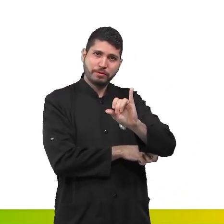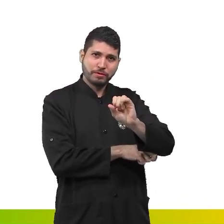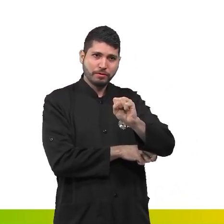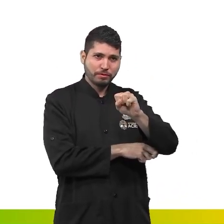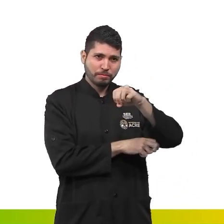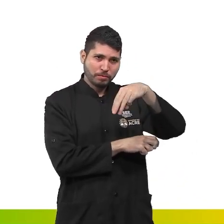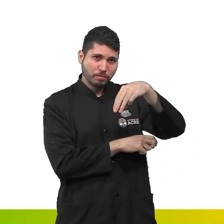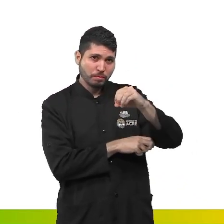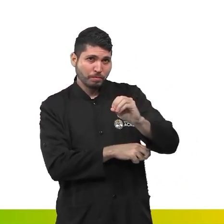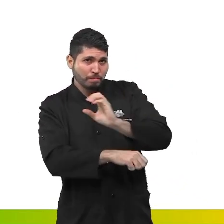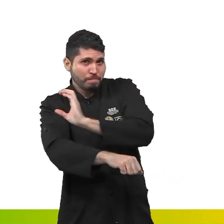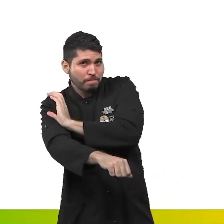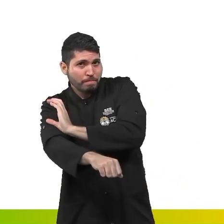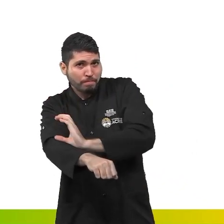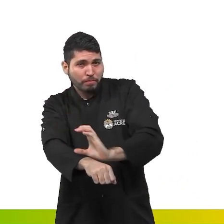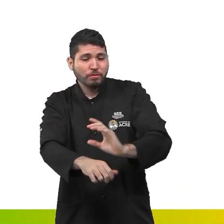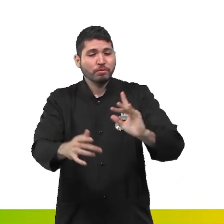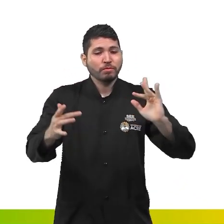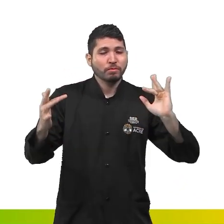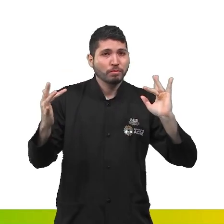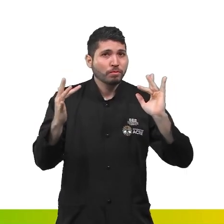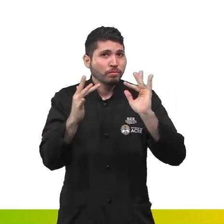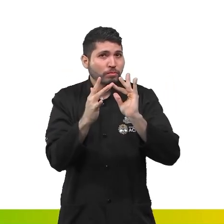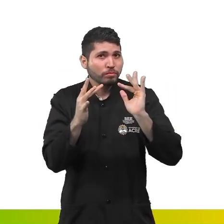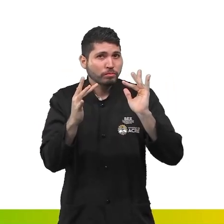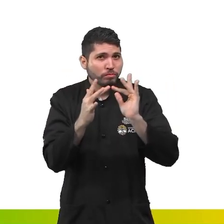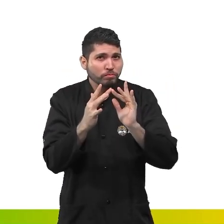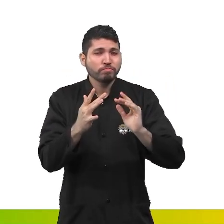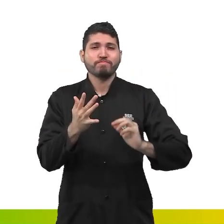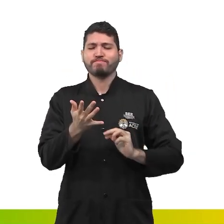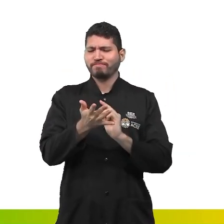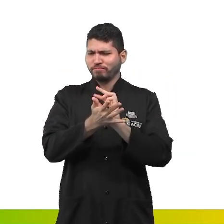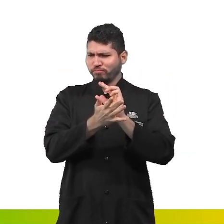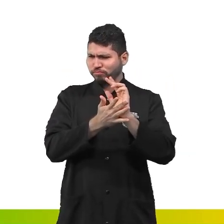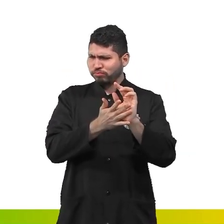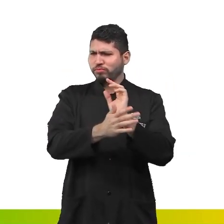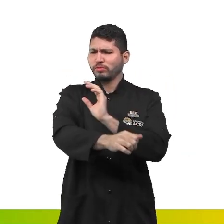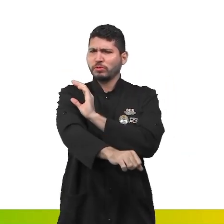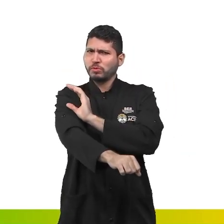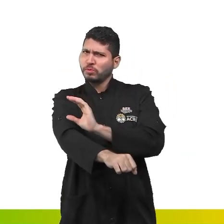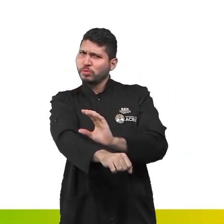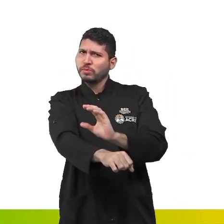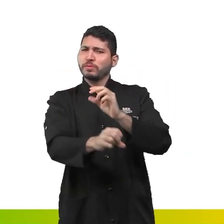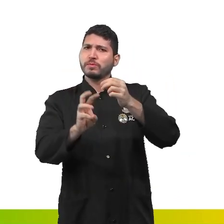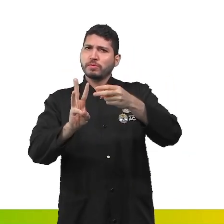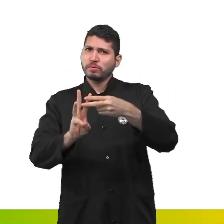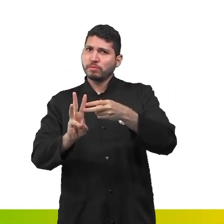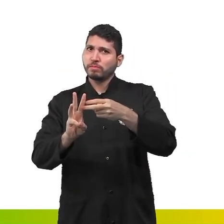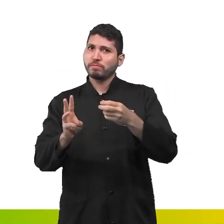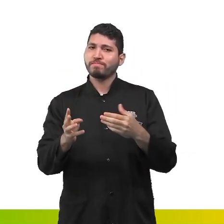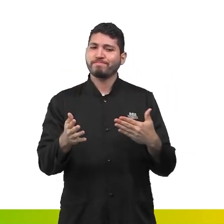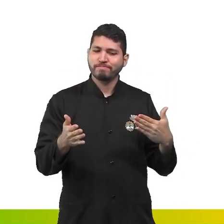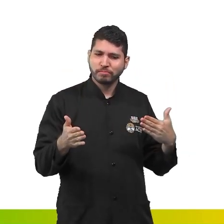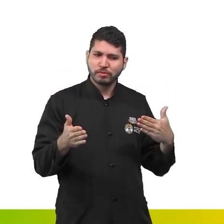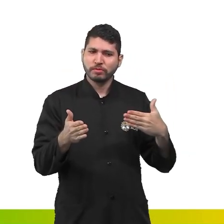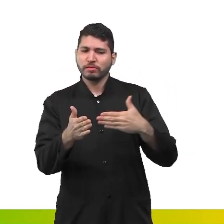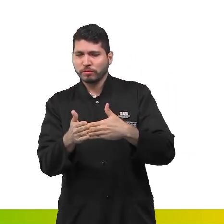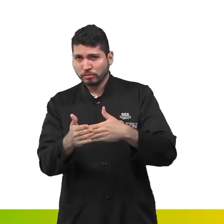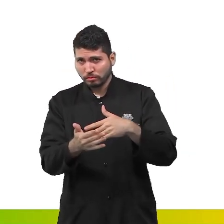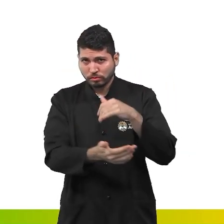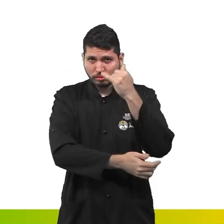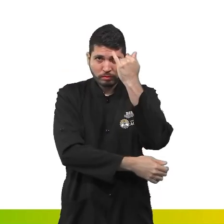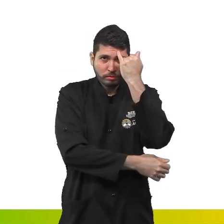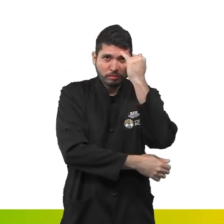Então, o contato com diferentes culturas indígenas desafiou as ideias